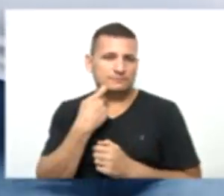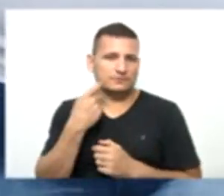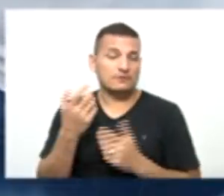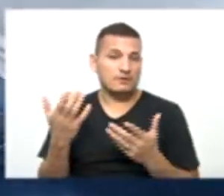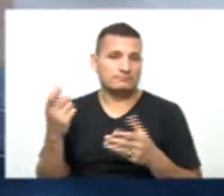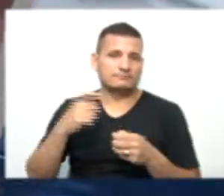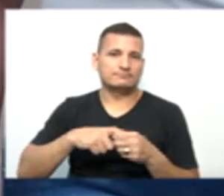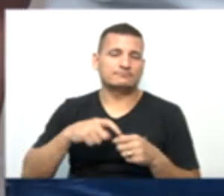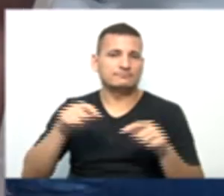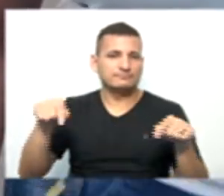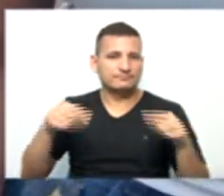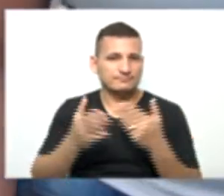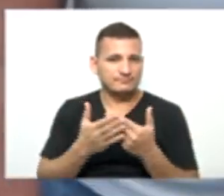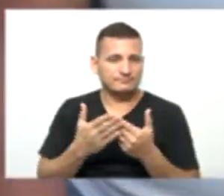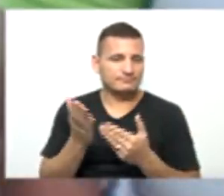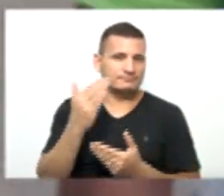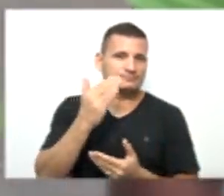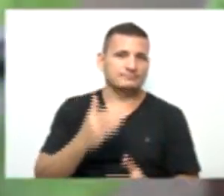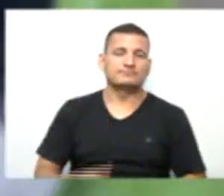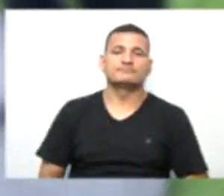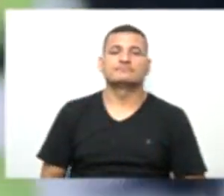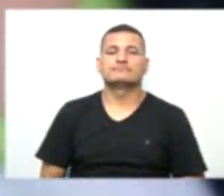retornar para a sala. Vamos lá?